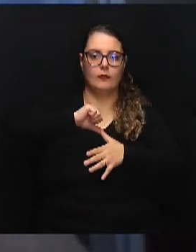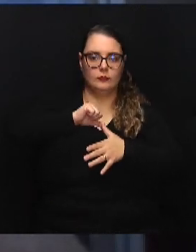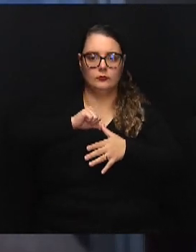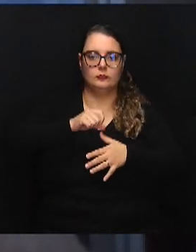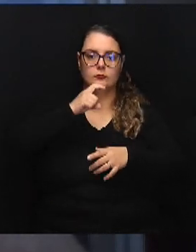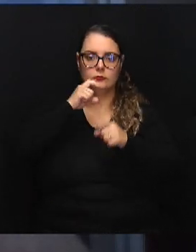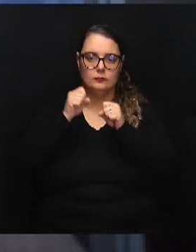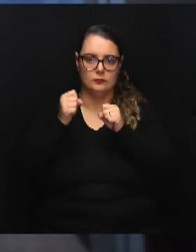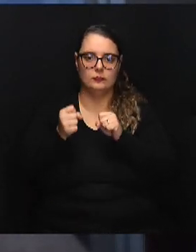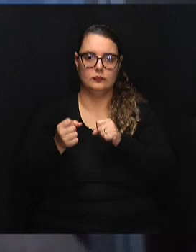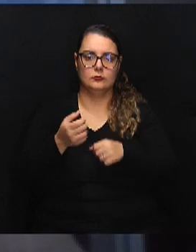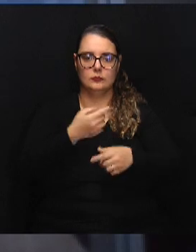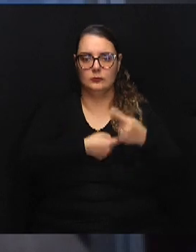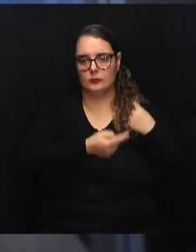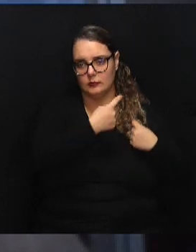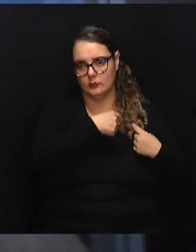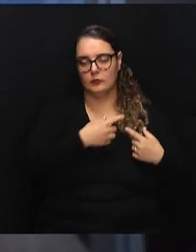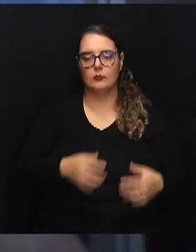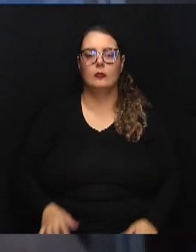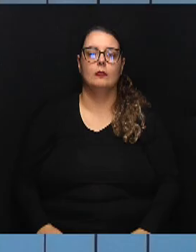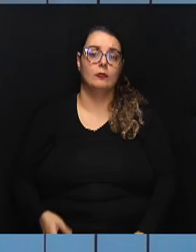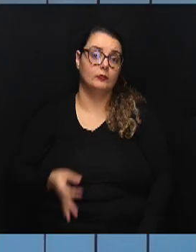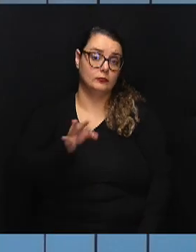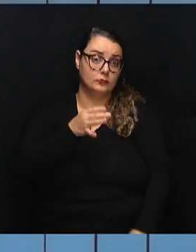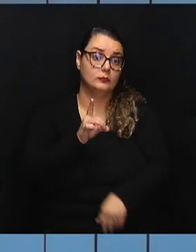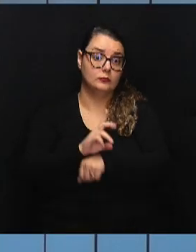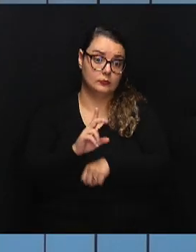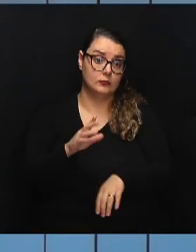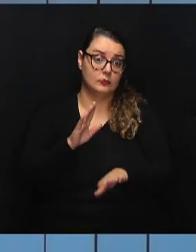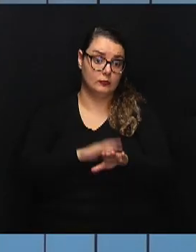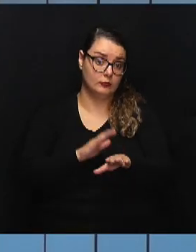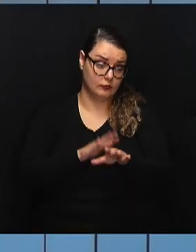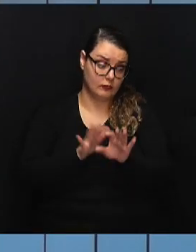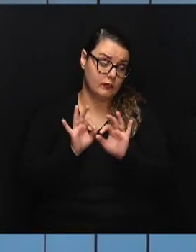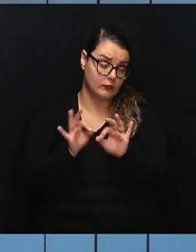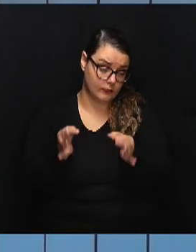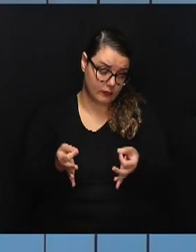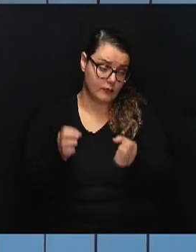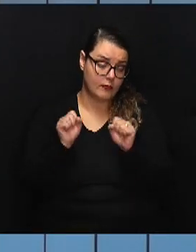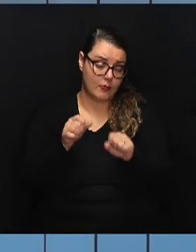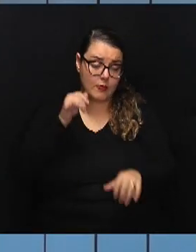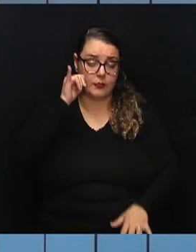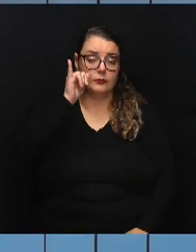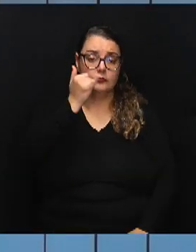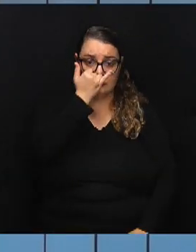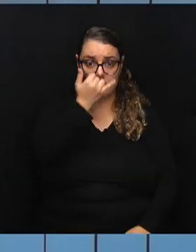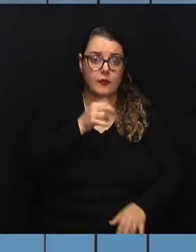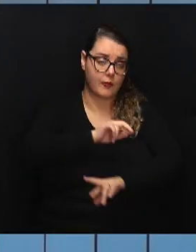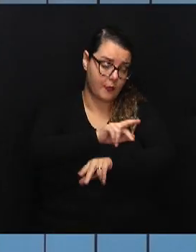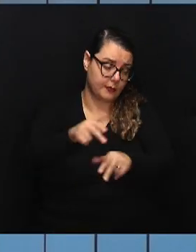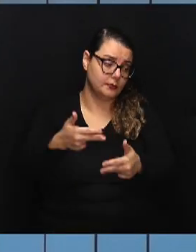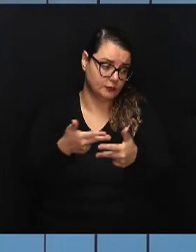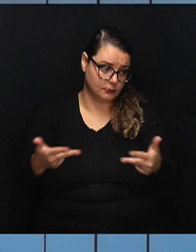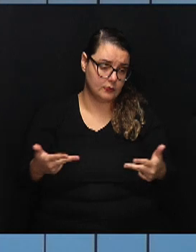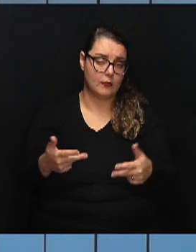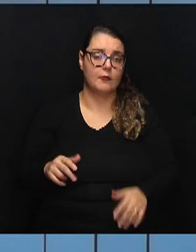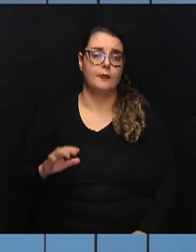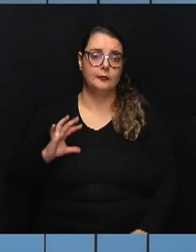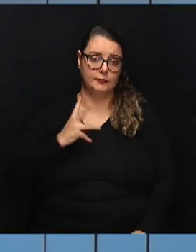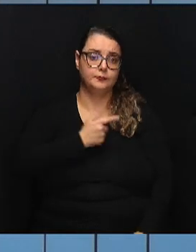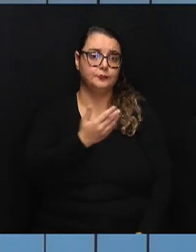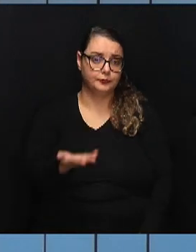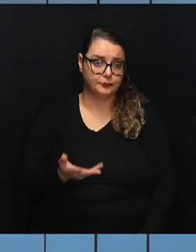no período anterior, né? Com certeza, né, doutora? É uma medida tão simples, né, e tão importante que pode salvar a nossa vida,